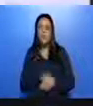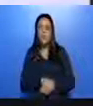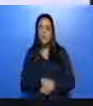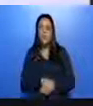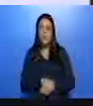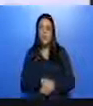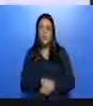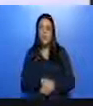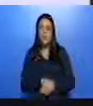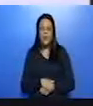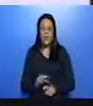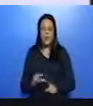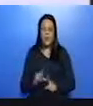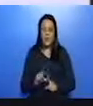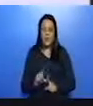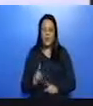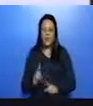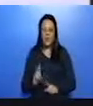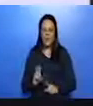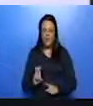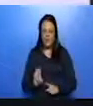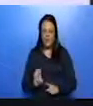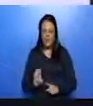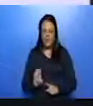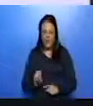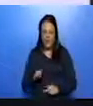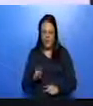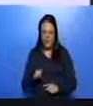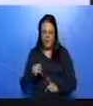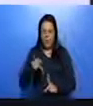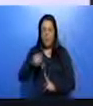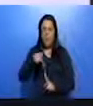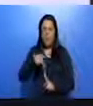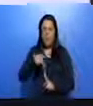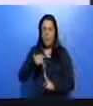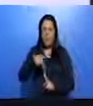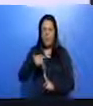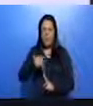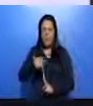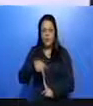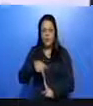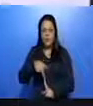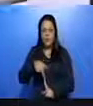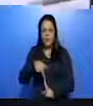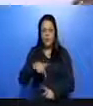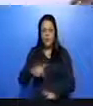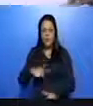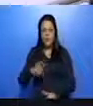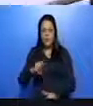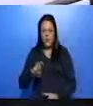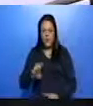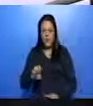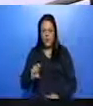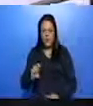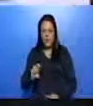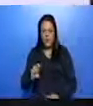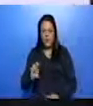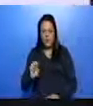preposição de. Então, primeira coisa, também, achei um sujeito